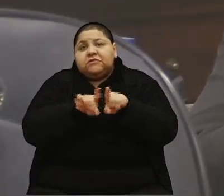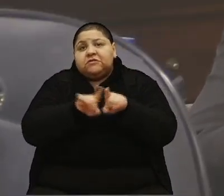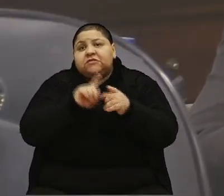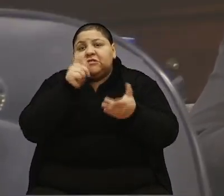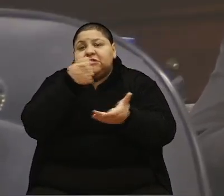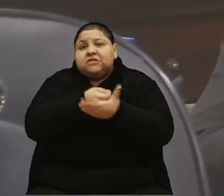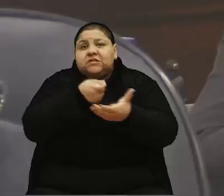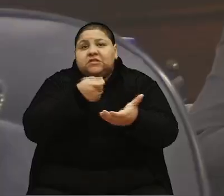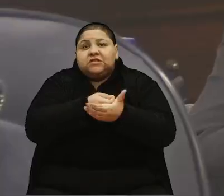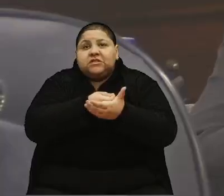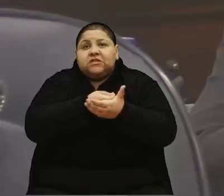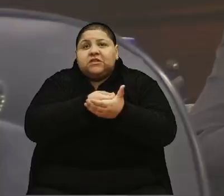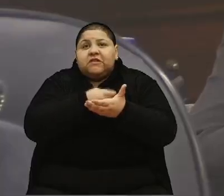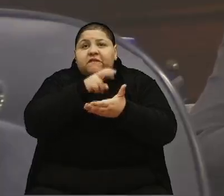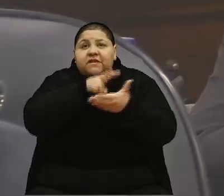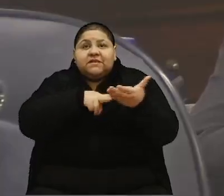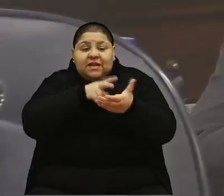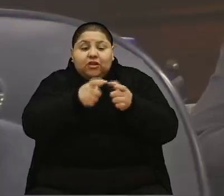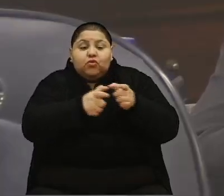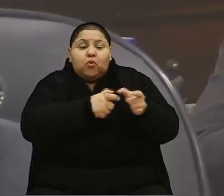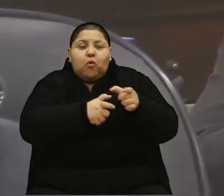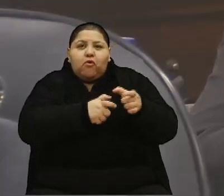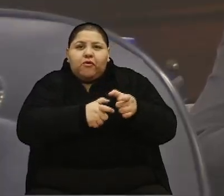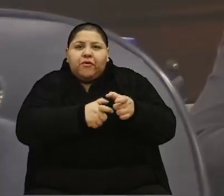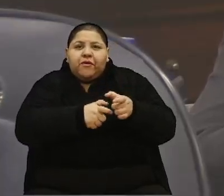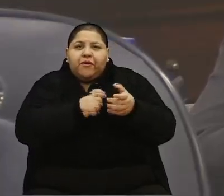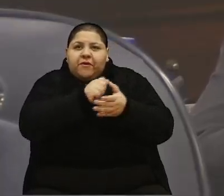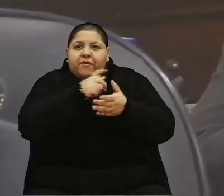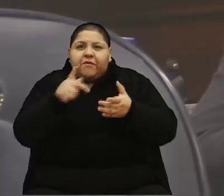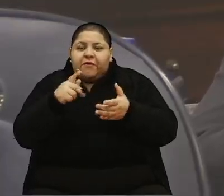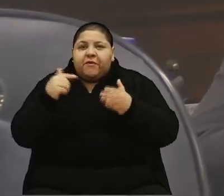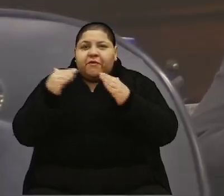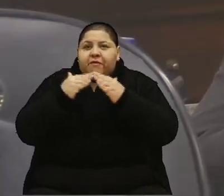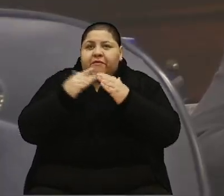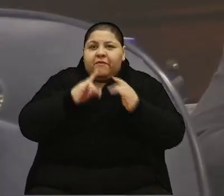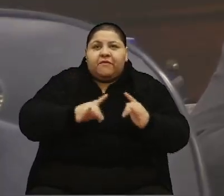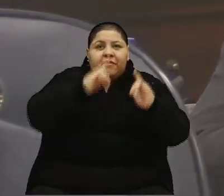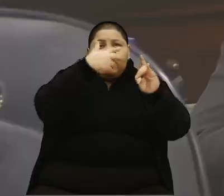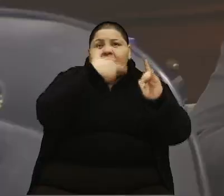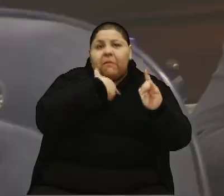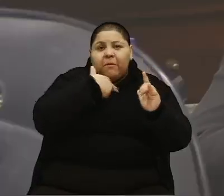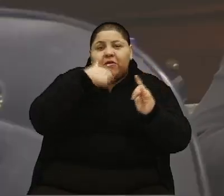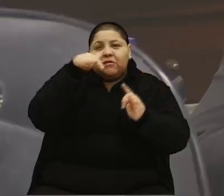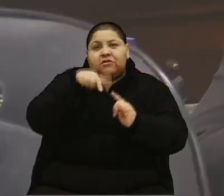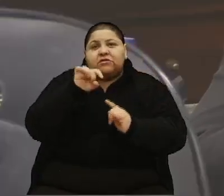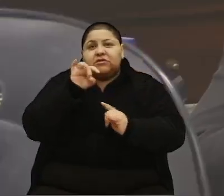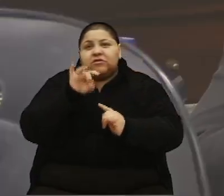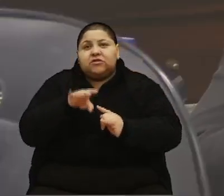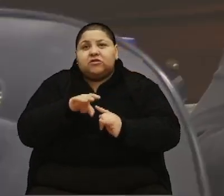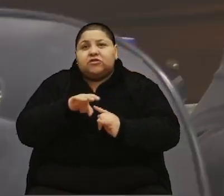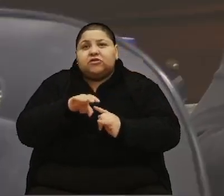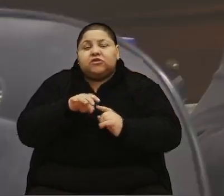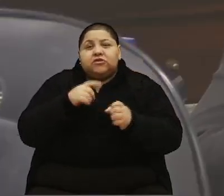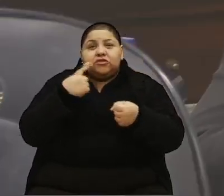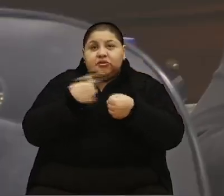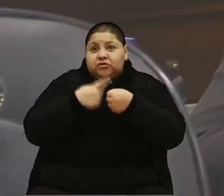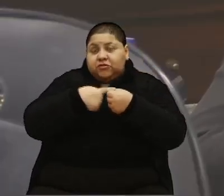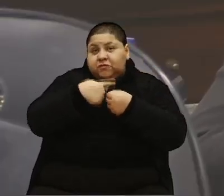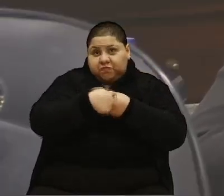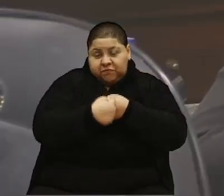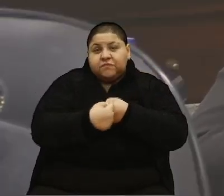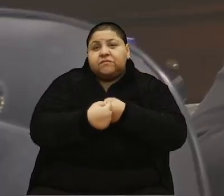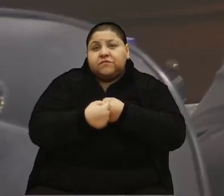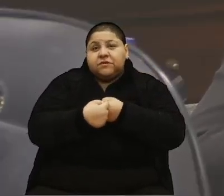fazer. Eu estava observando no meu aplicativo aqui agora, lá em casa, lá no prédio, eu não posso fazer isso. Aqui é somente a distribuidora, aqui na cidade é somente a distribuidora